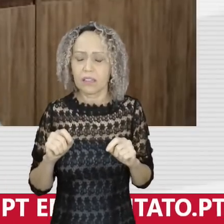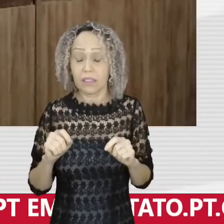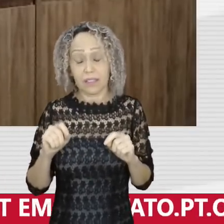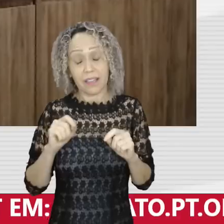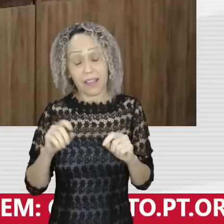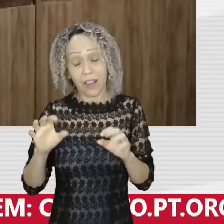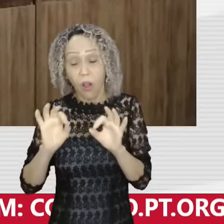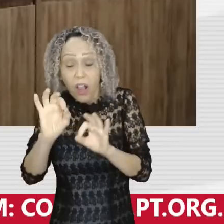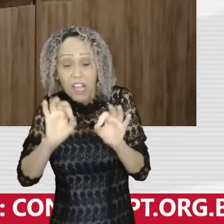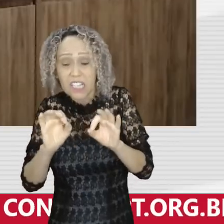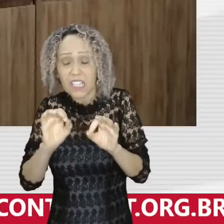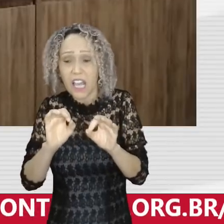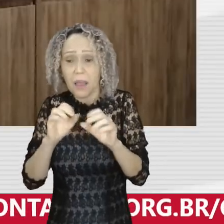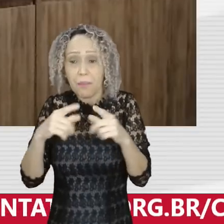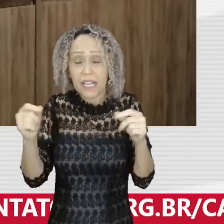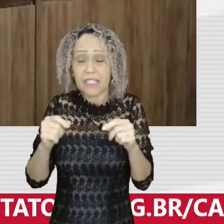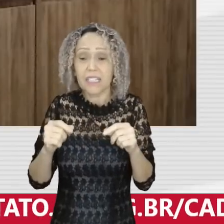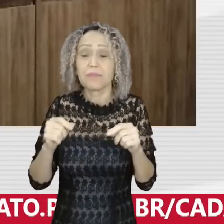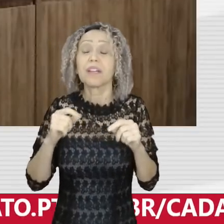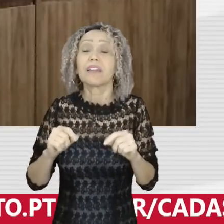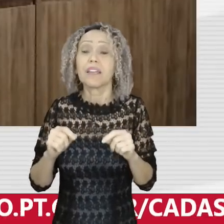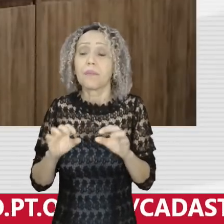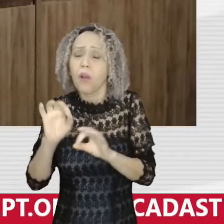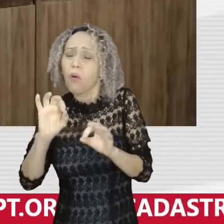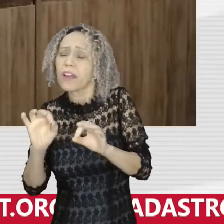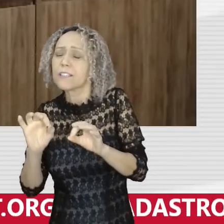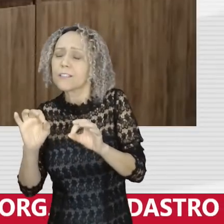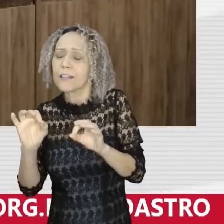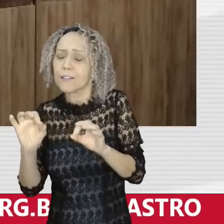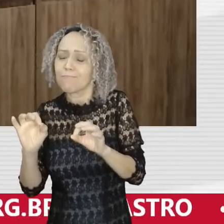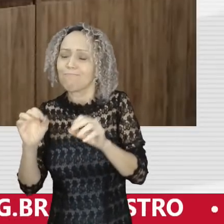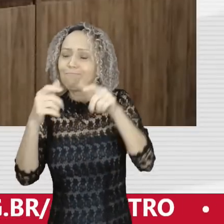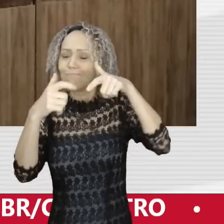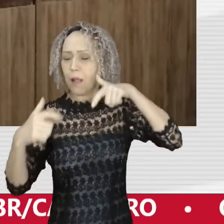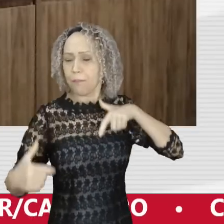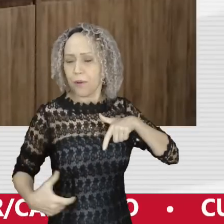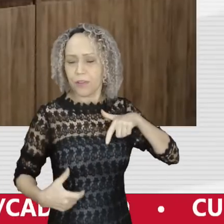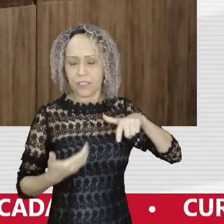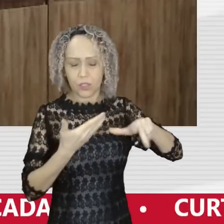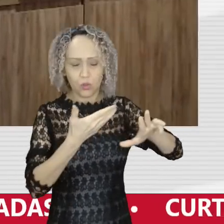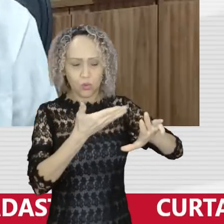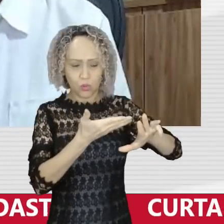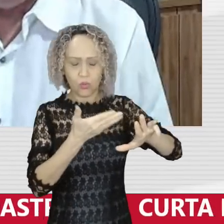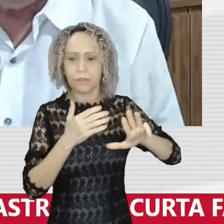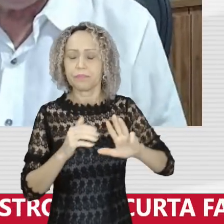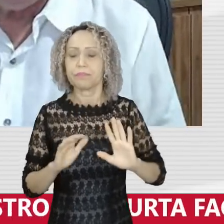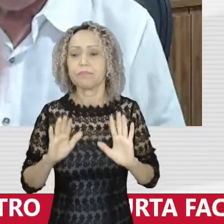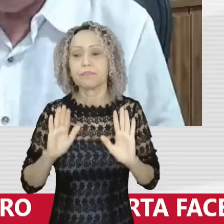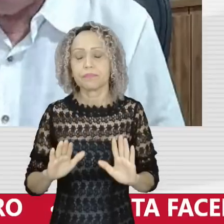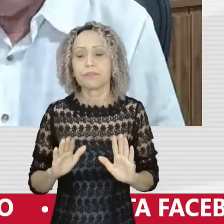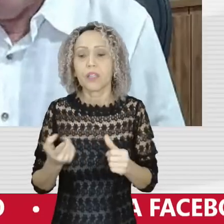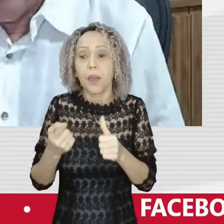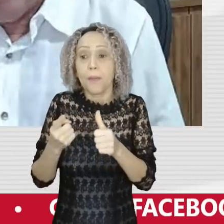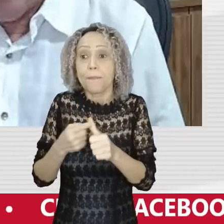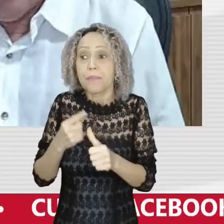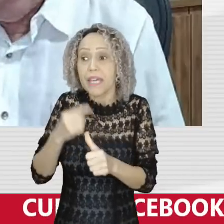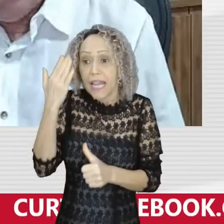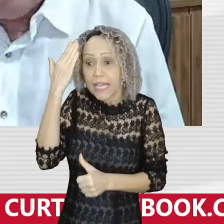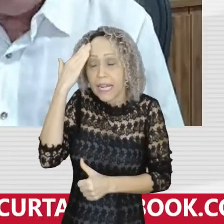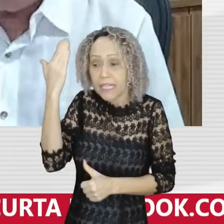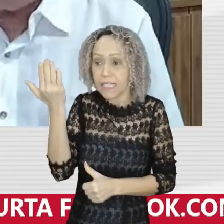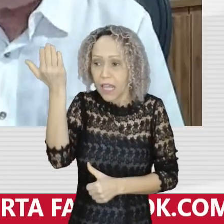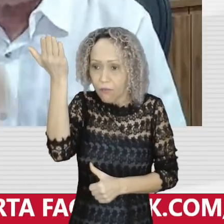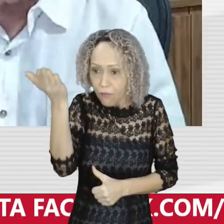do Lula. Fale um pouquinho, você falou só um pouquinho antes, como despedida mesmo. Então, primeiro agradecer a você e a